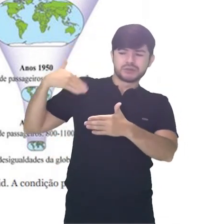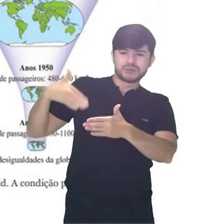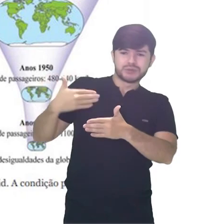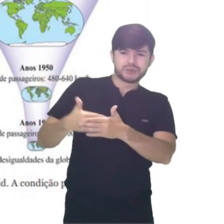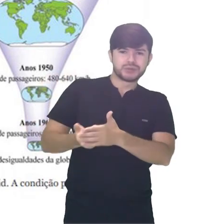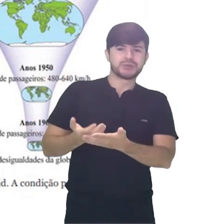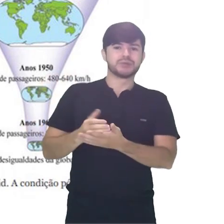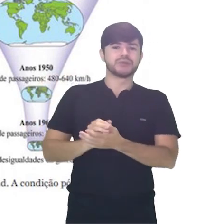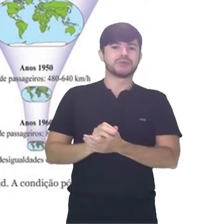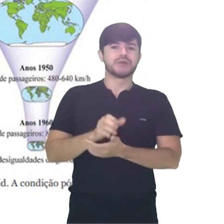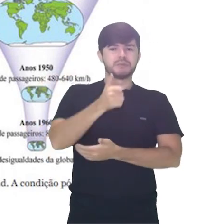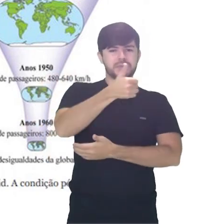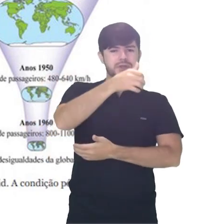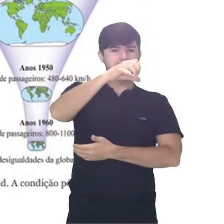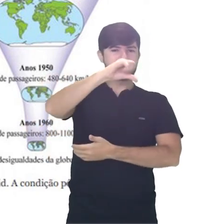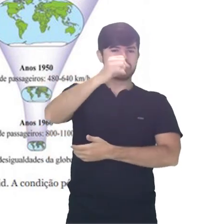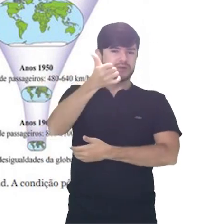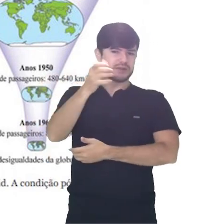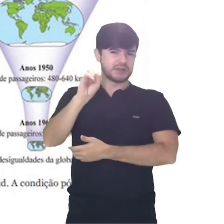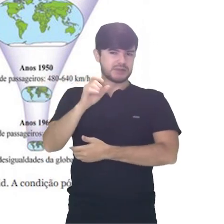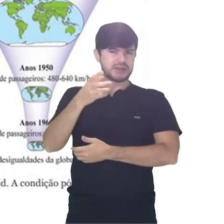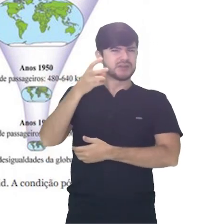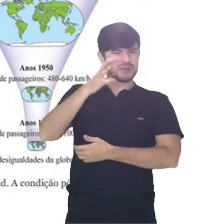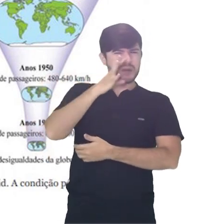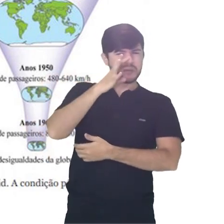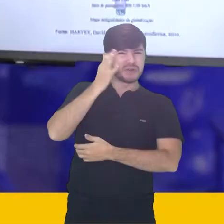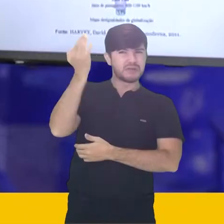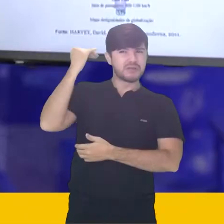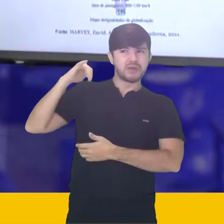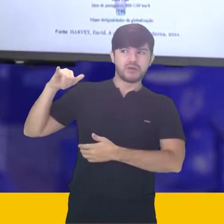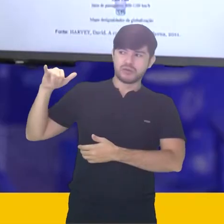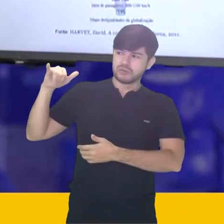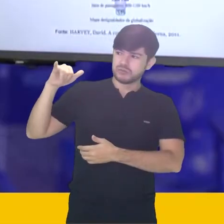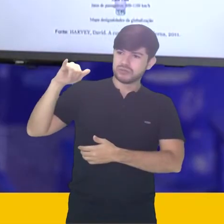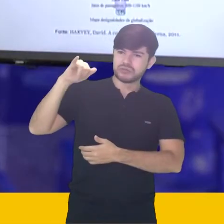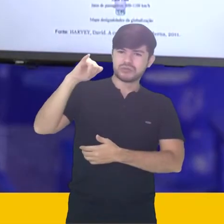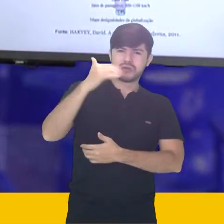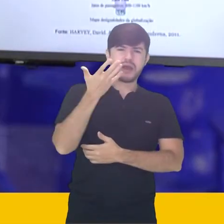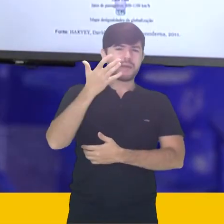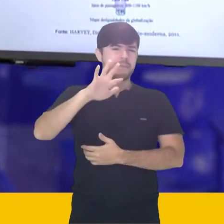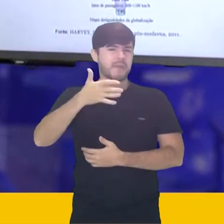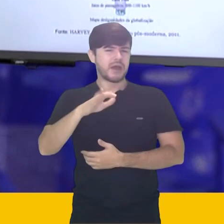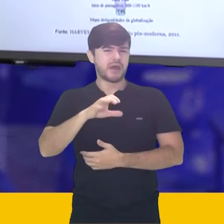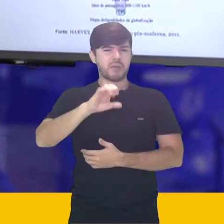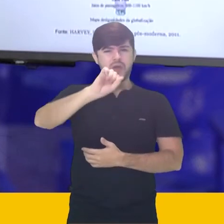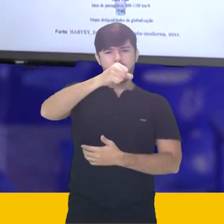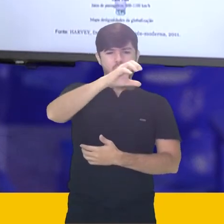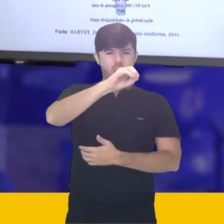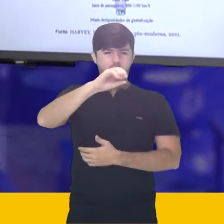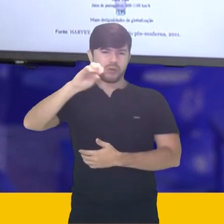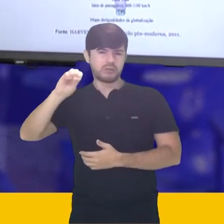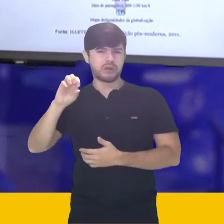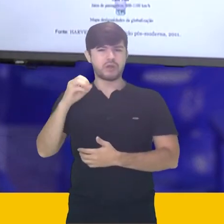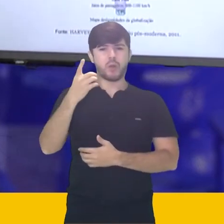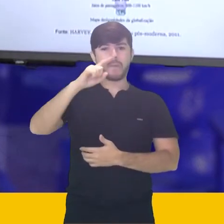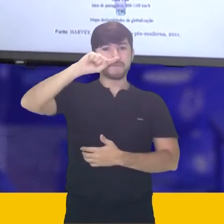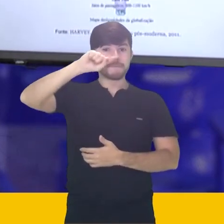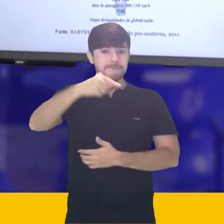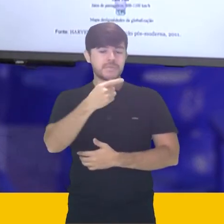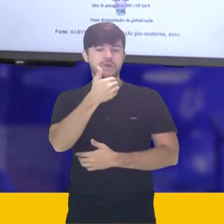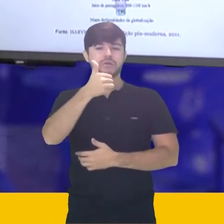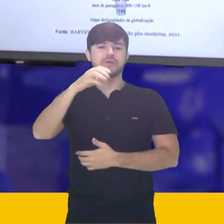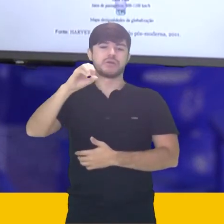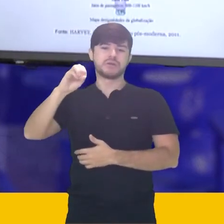de passageiros, que são esses aviões que a gente observou lá no começo, eles chegam a 800, 1100 km por hora. Então,